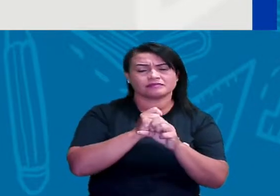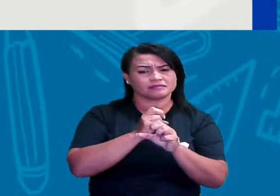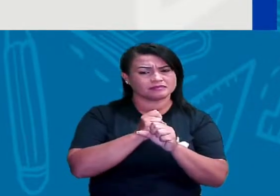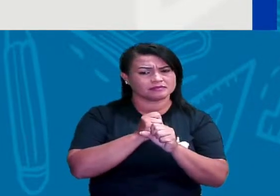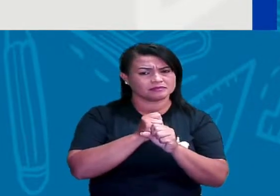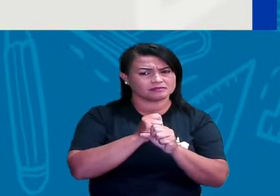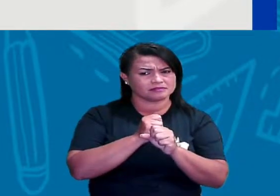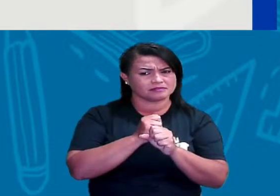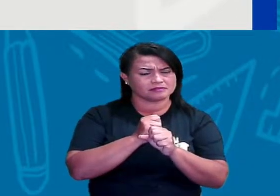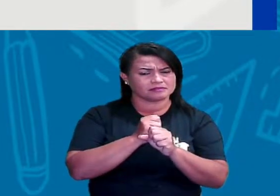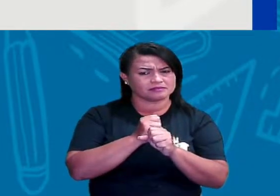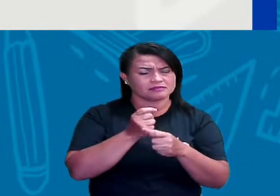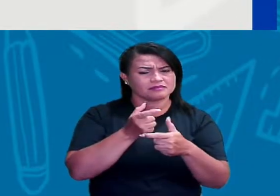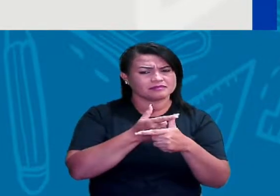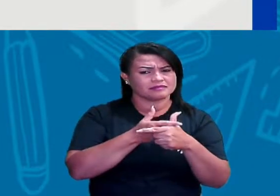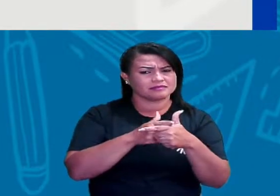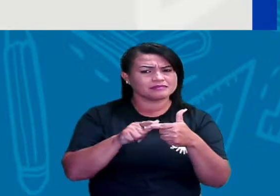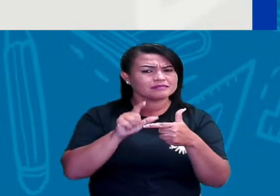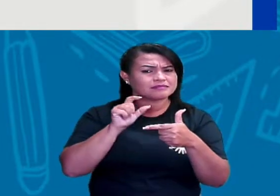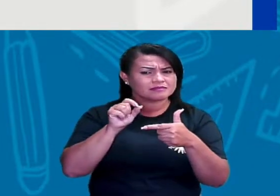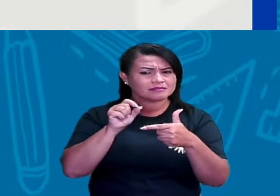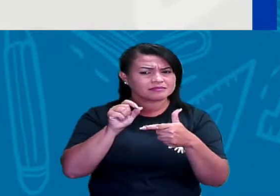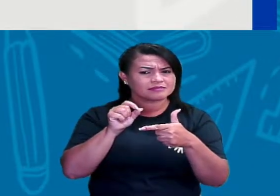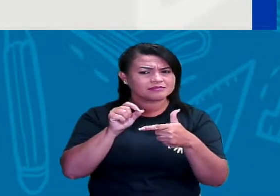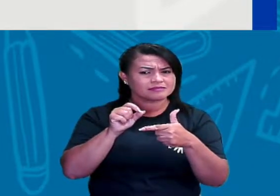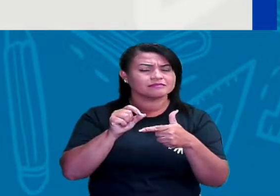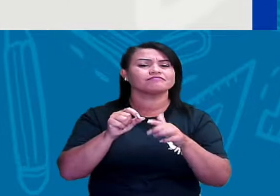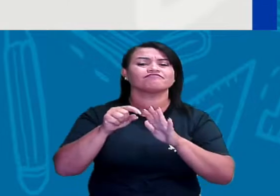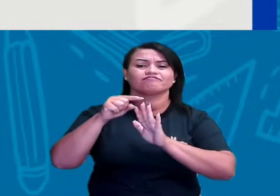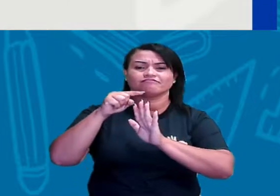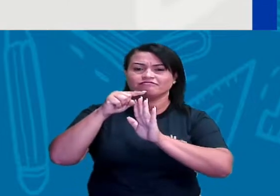expoentes, então na divisão nós vamos fazer o quê? Nós vamos